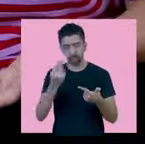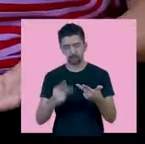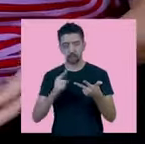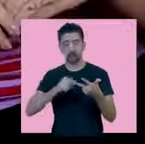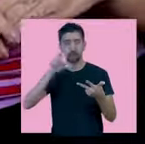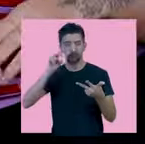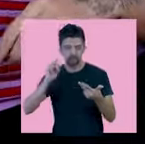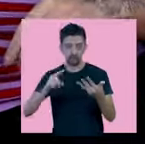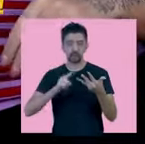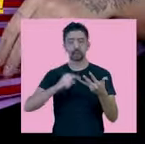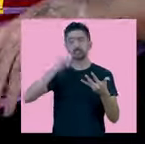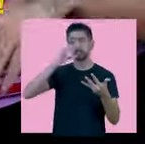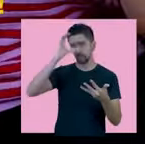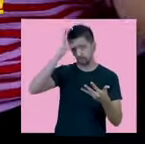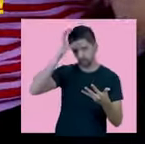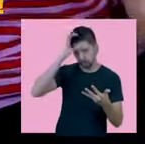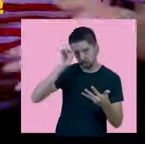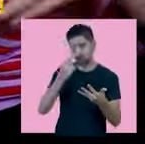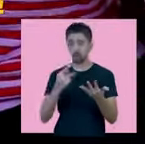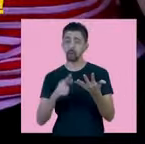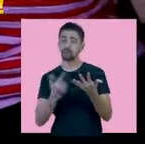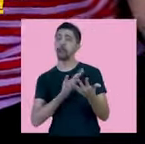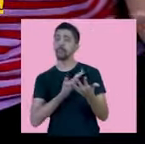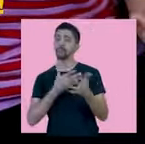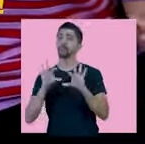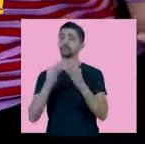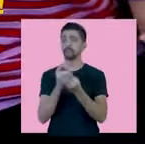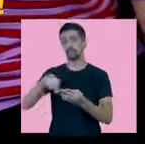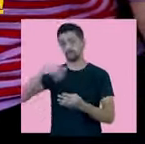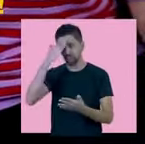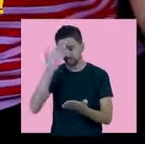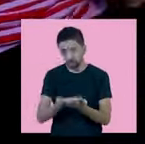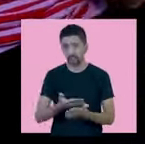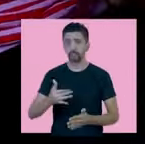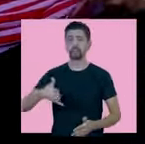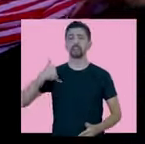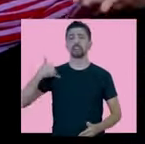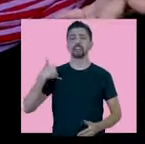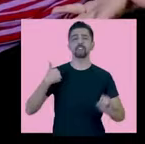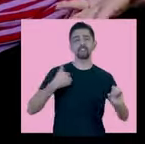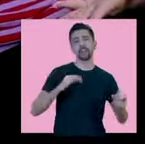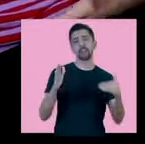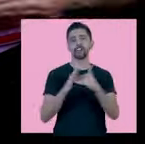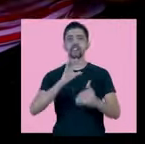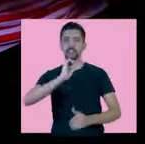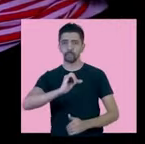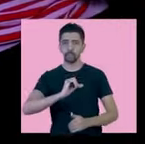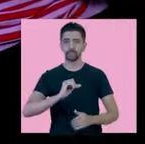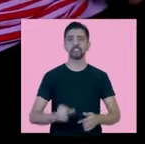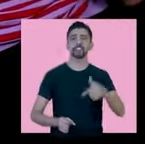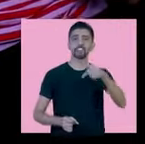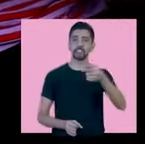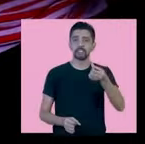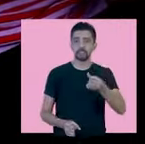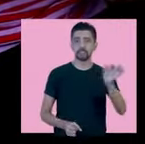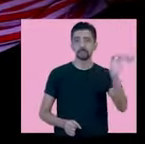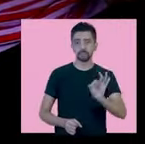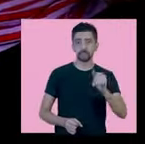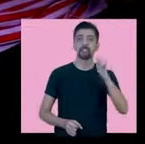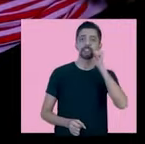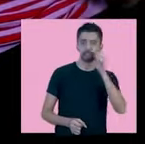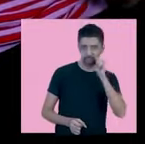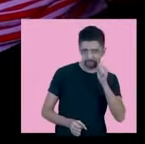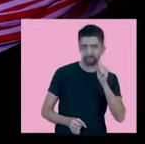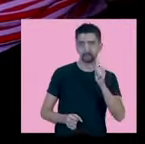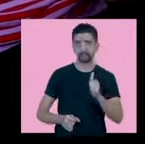de crianças, seguidos por avós, tios ou amigos de confiança. Na faixa de 0 a 9 anos, cerca de 76%